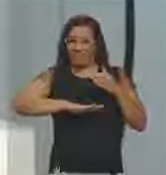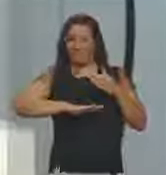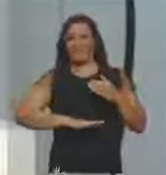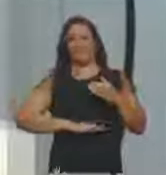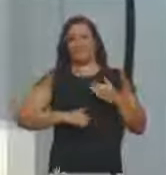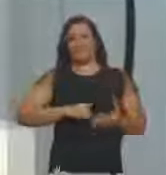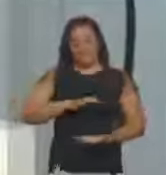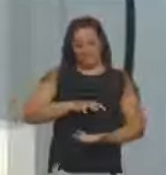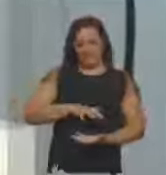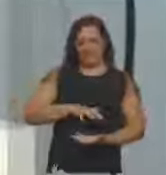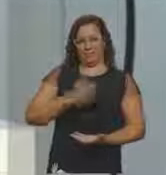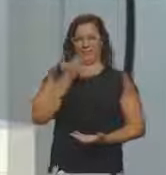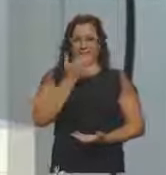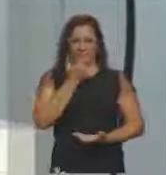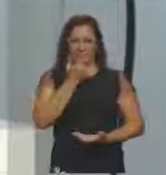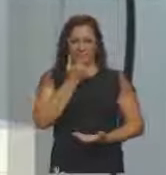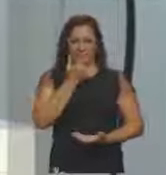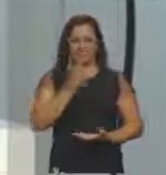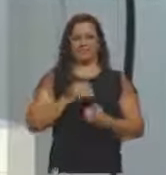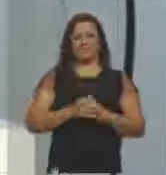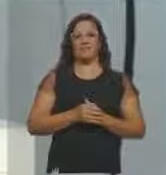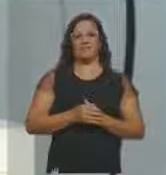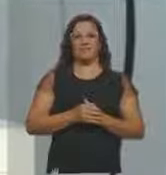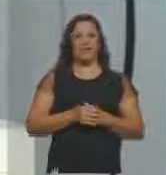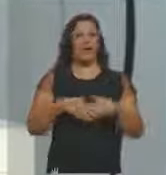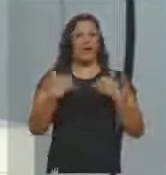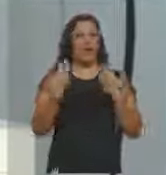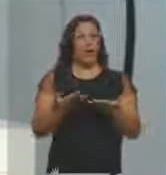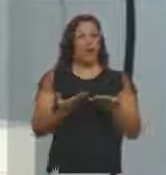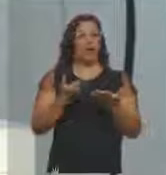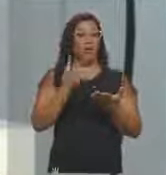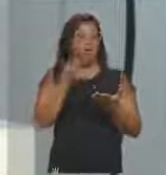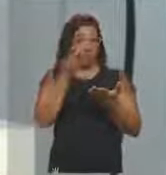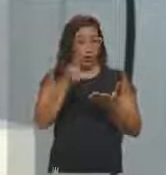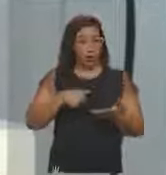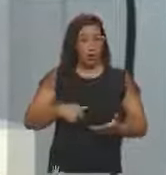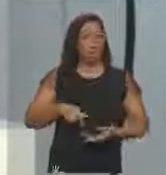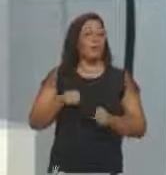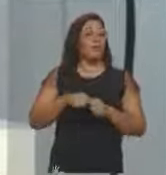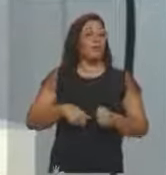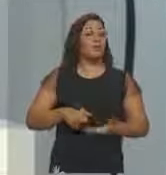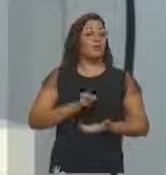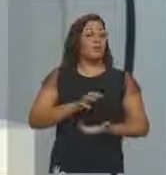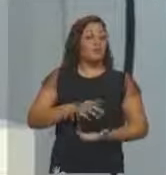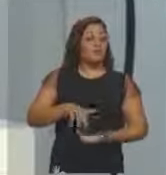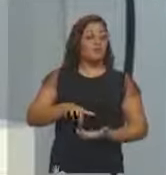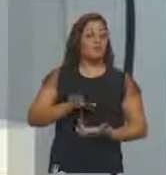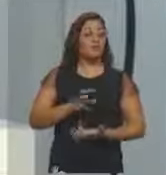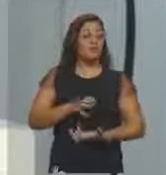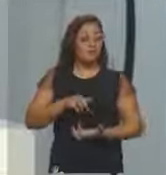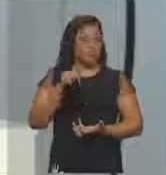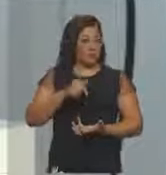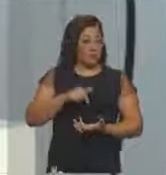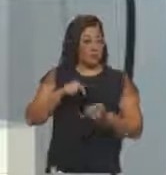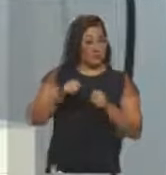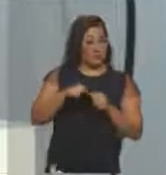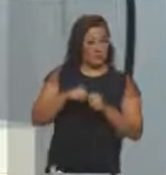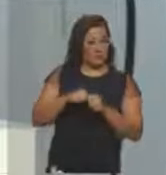estômago. Chegando no estômago, eu falei para você que o estômago vai fazer o processo de